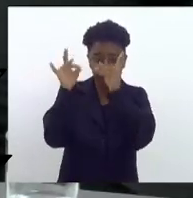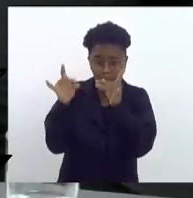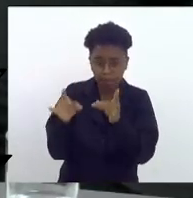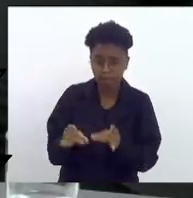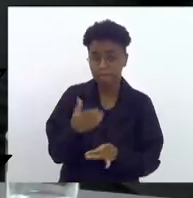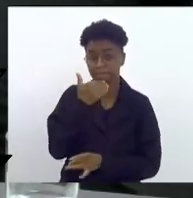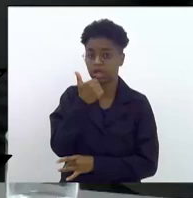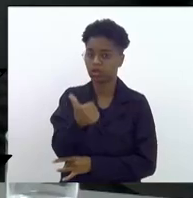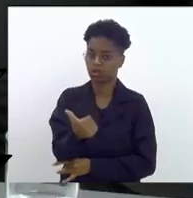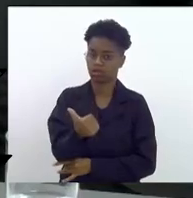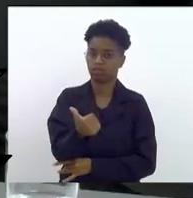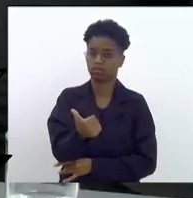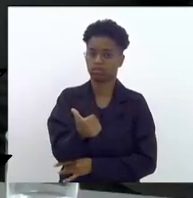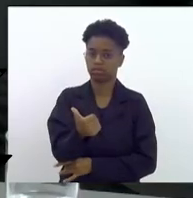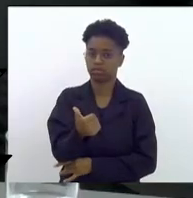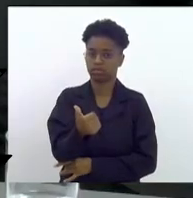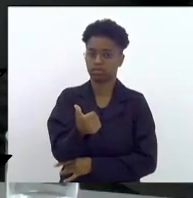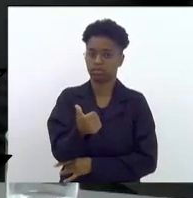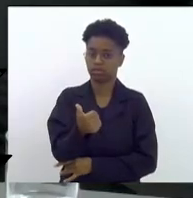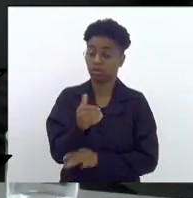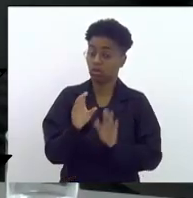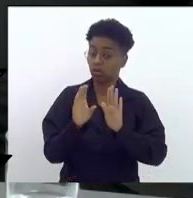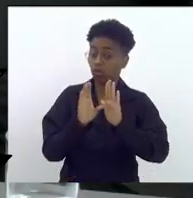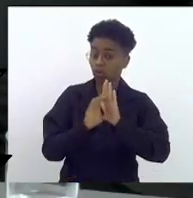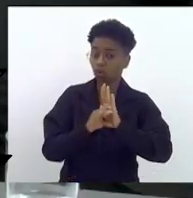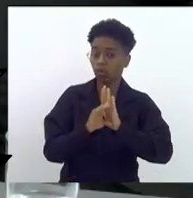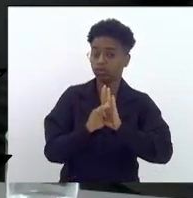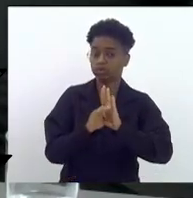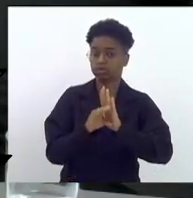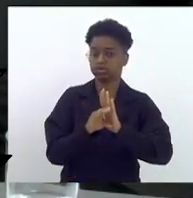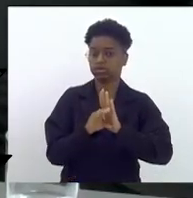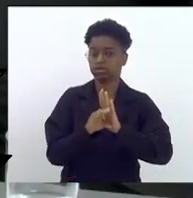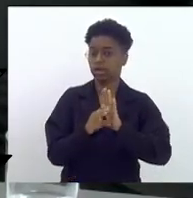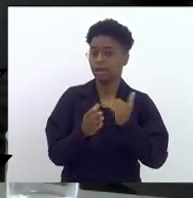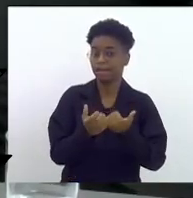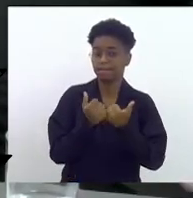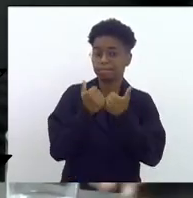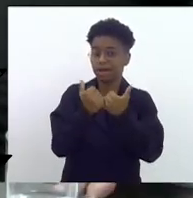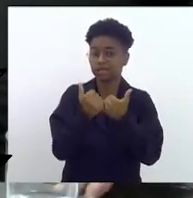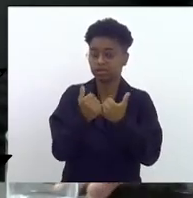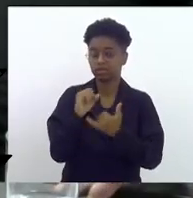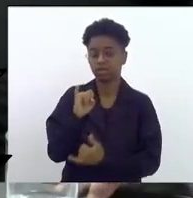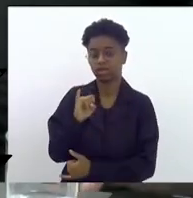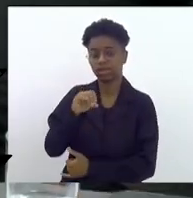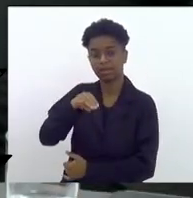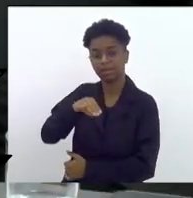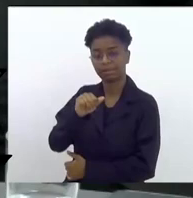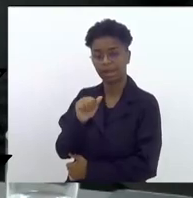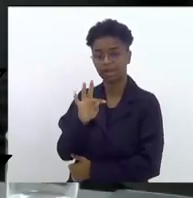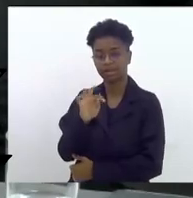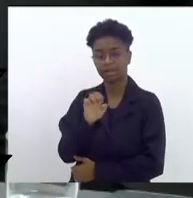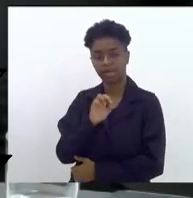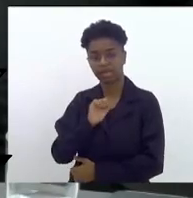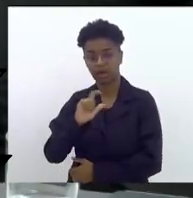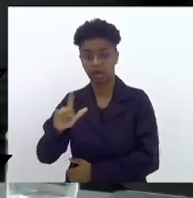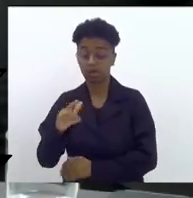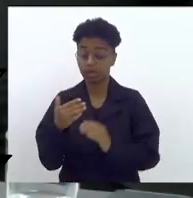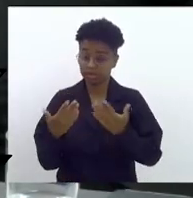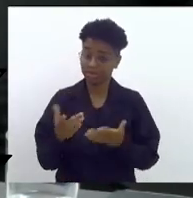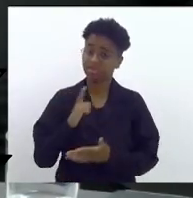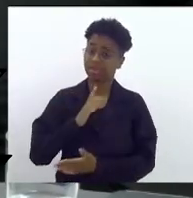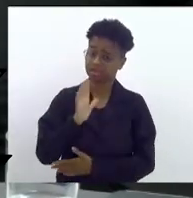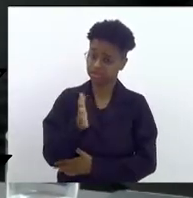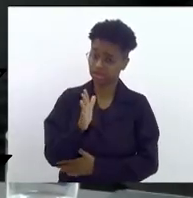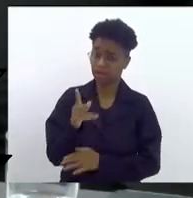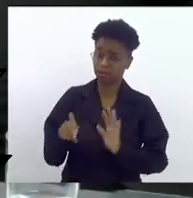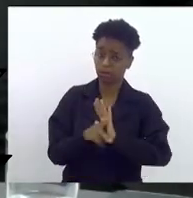esse conceito de é Patrimônio imaterial Então já há por parte